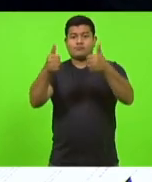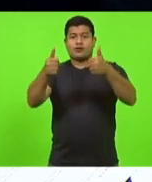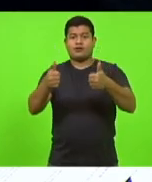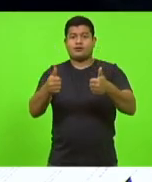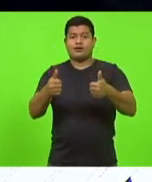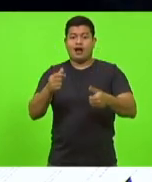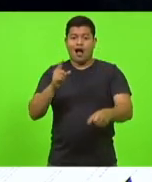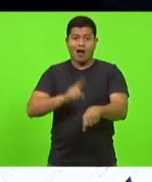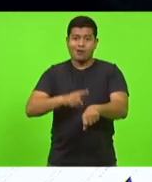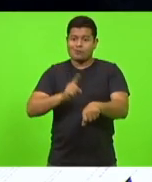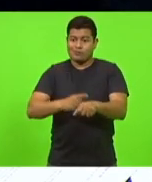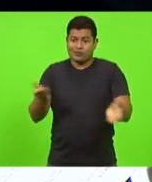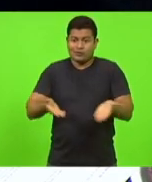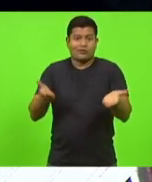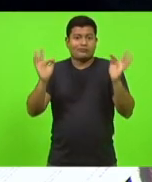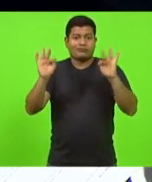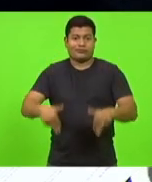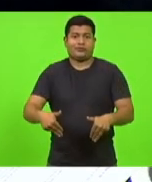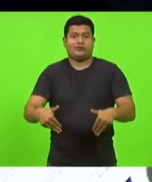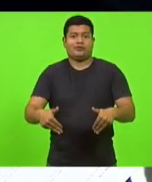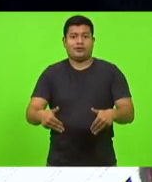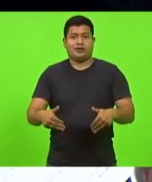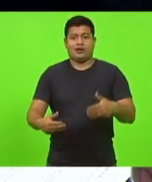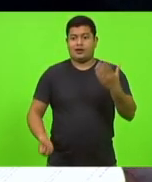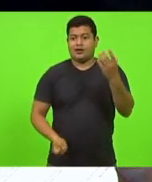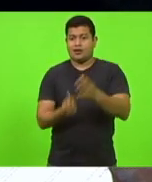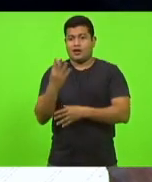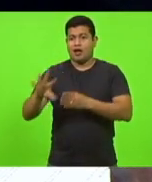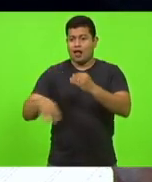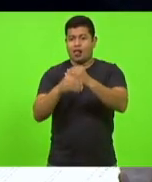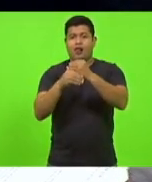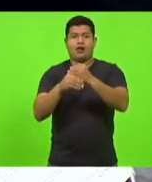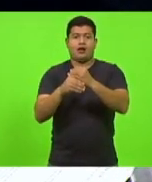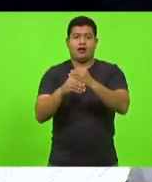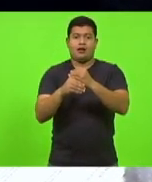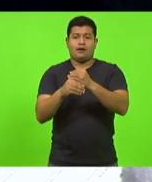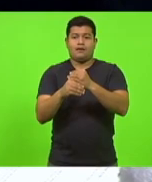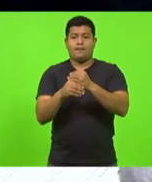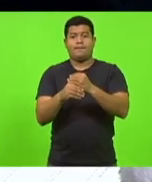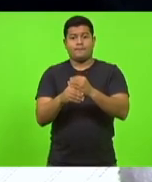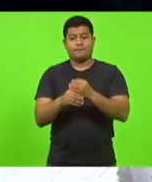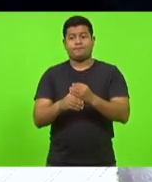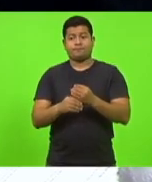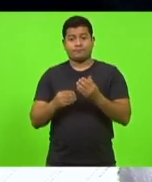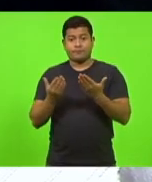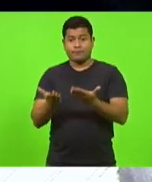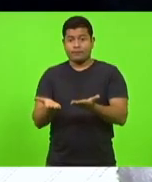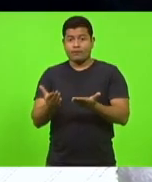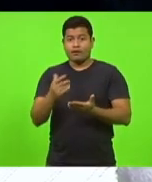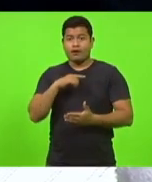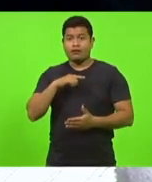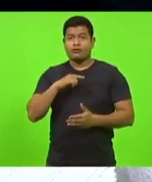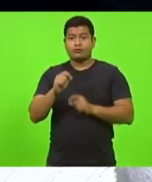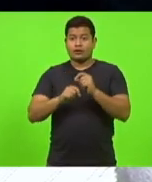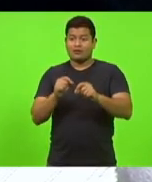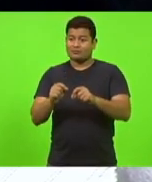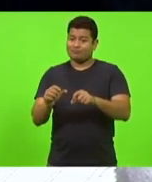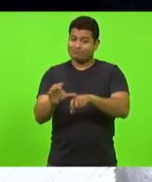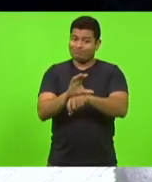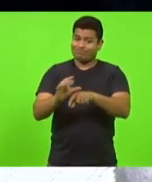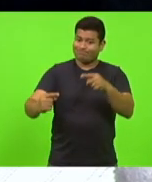de criar emenda aqui, que vai estar na linha da